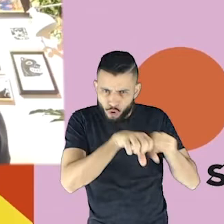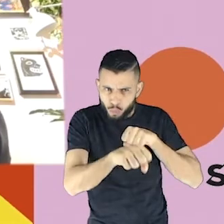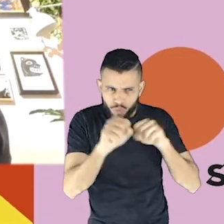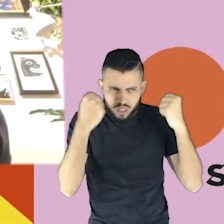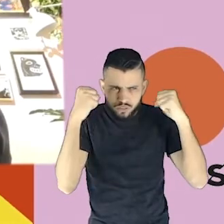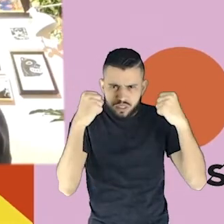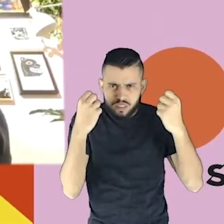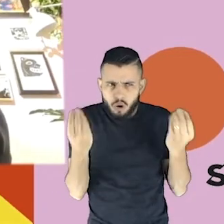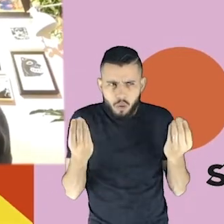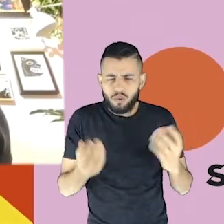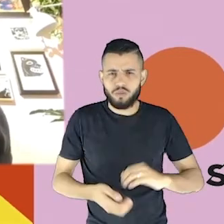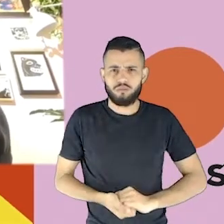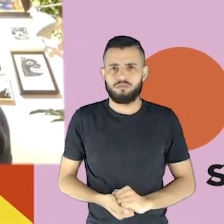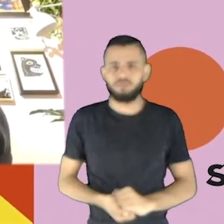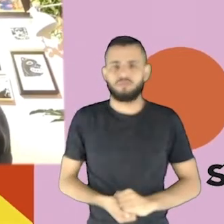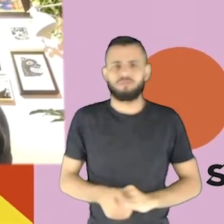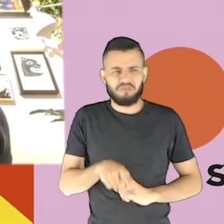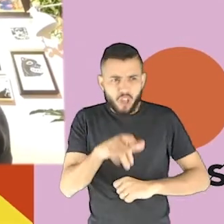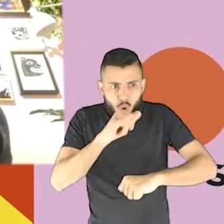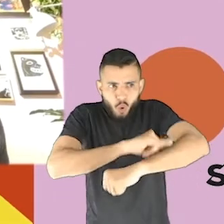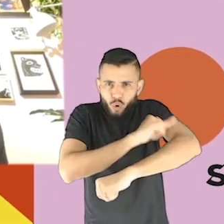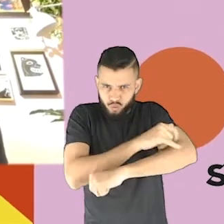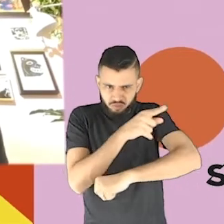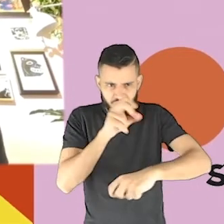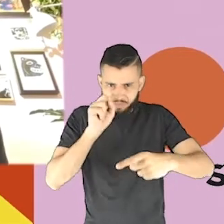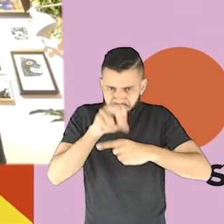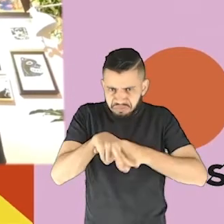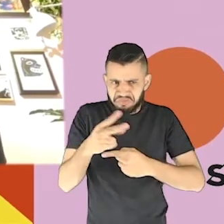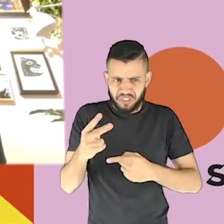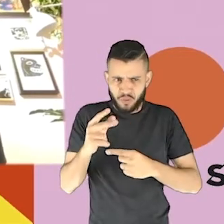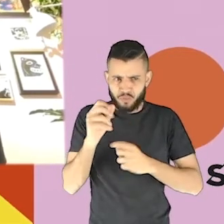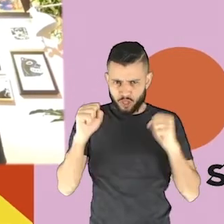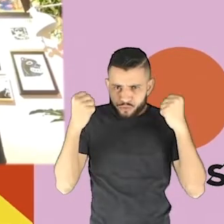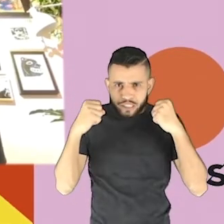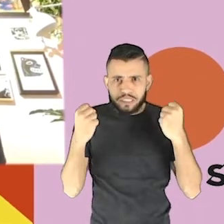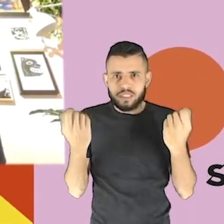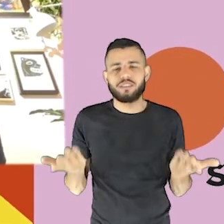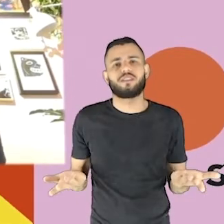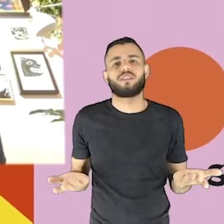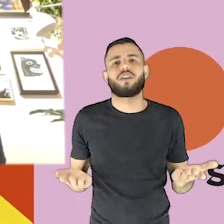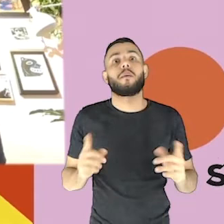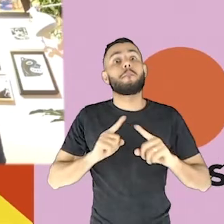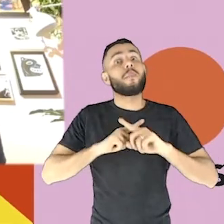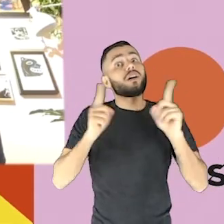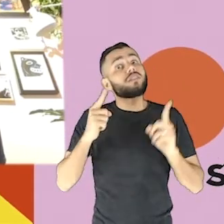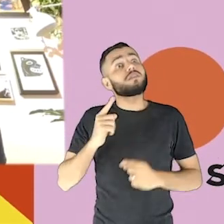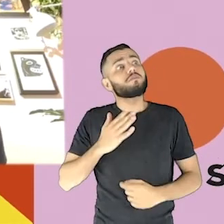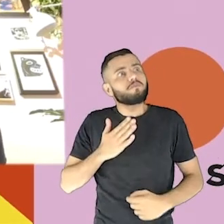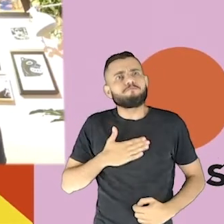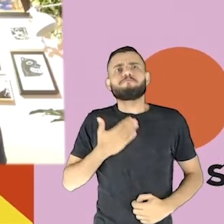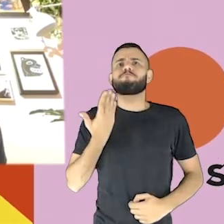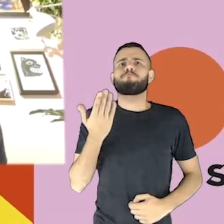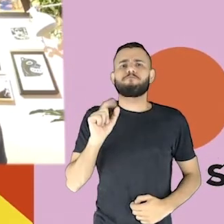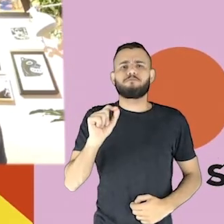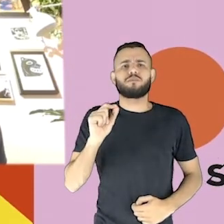inscreveu em educação física? Né? Você é gordo, você se inscreveu em educação física? E para minha surpresa, eu até fui com muito receio, primeiro dia de